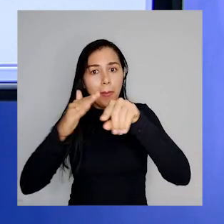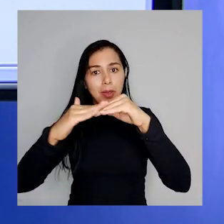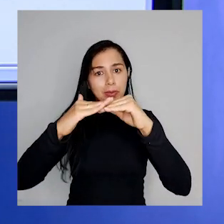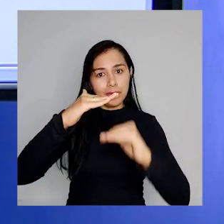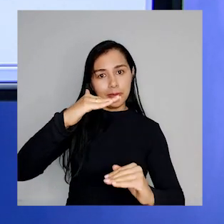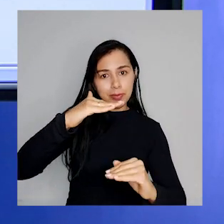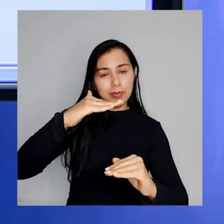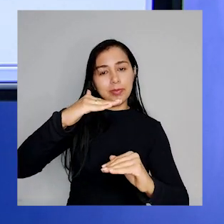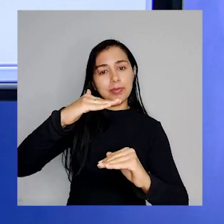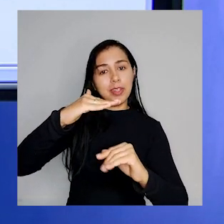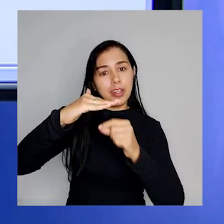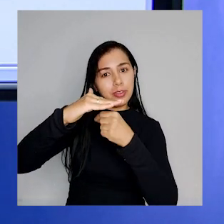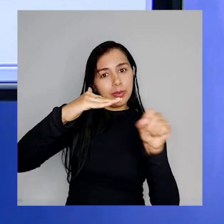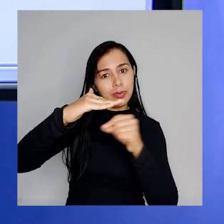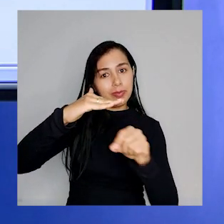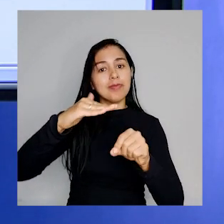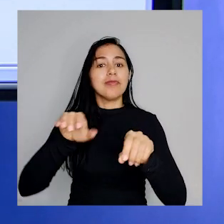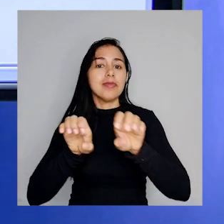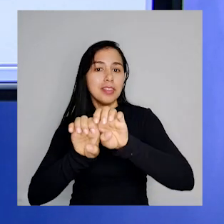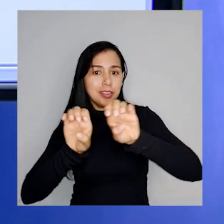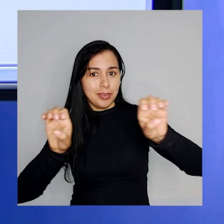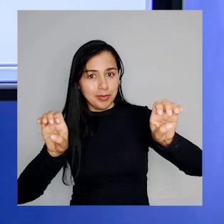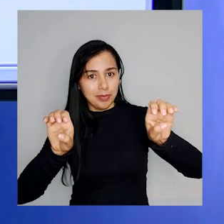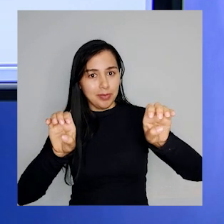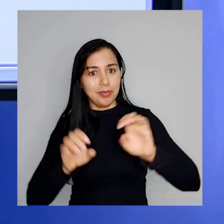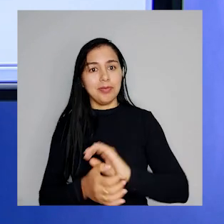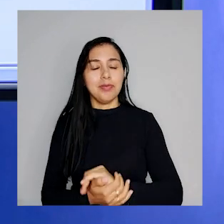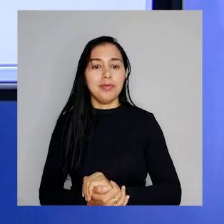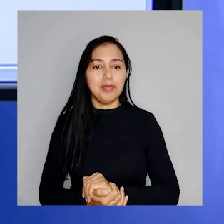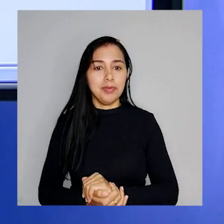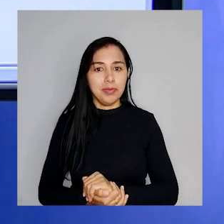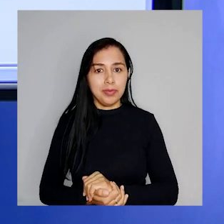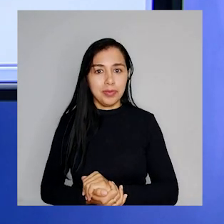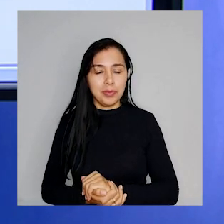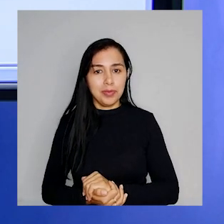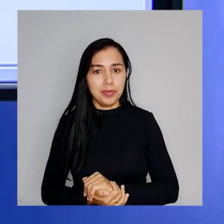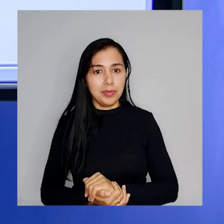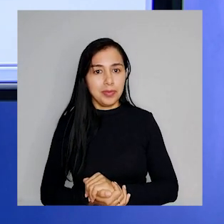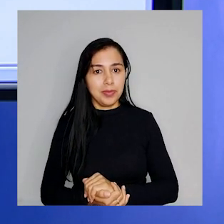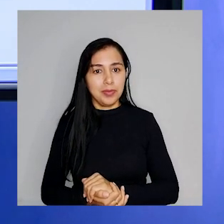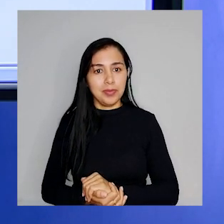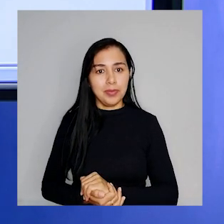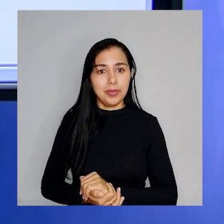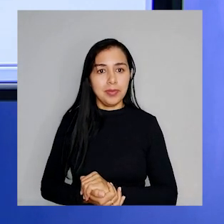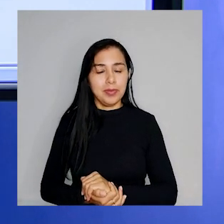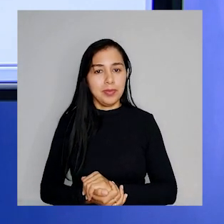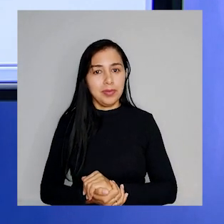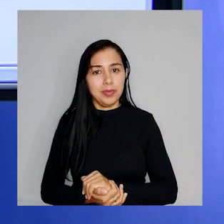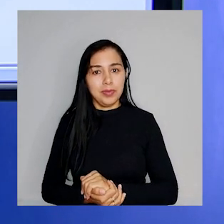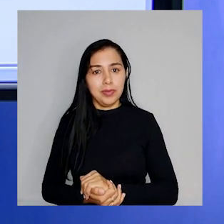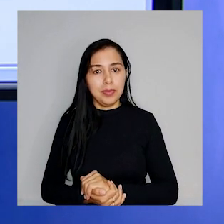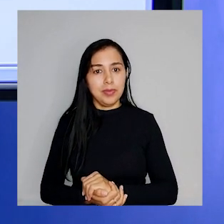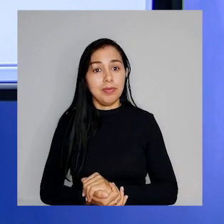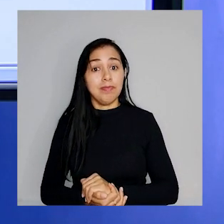ser respondida. Então, eu posso deixar aqui a minha equação,